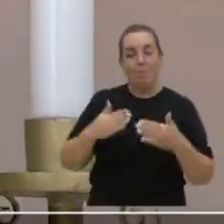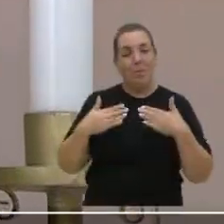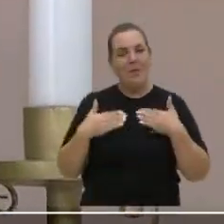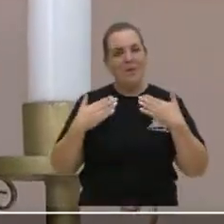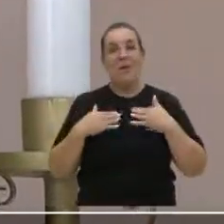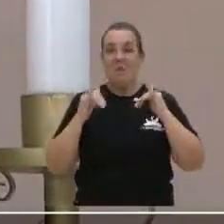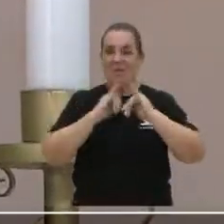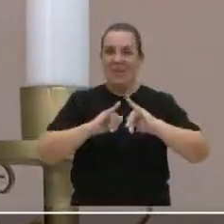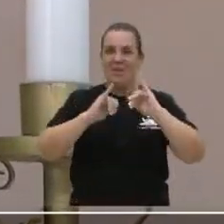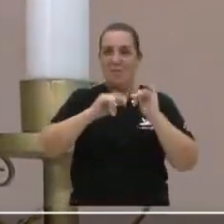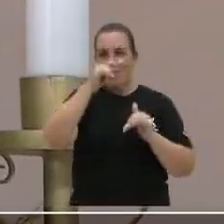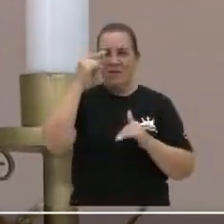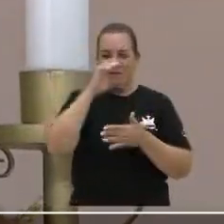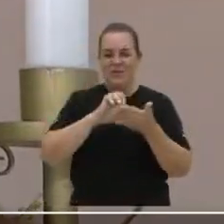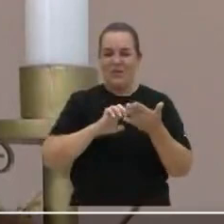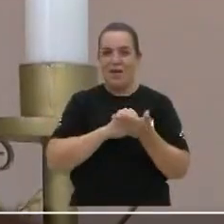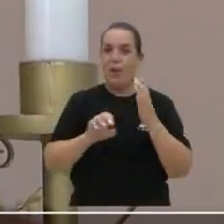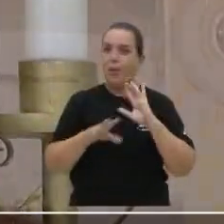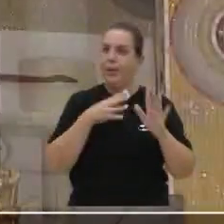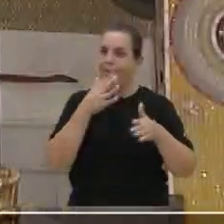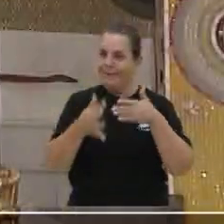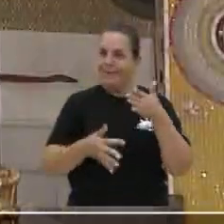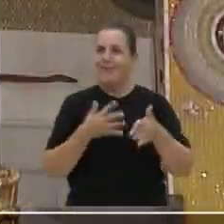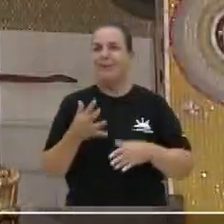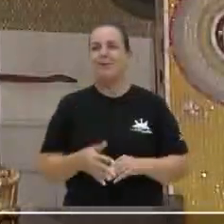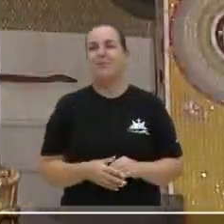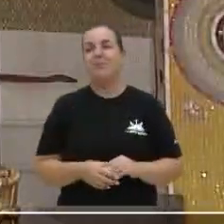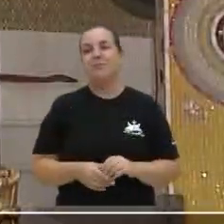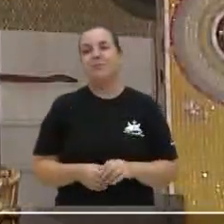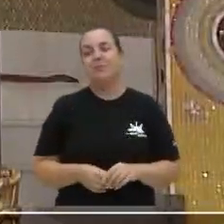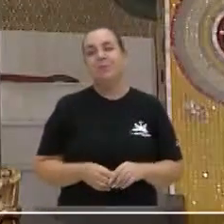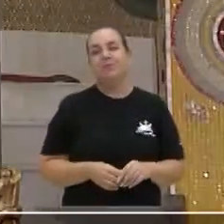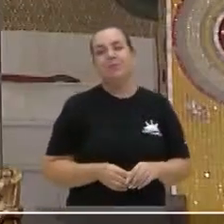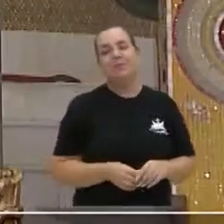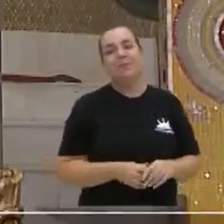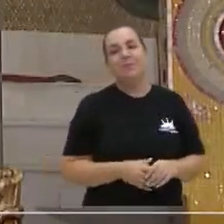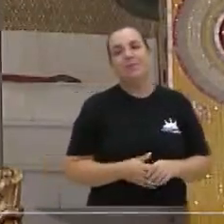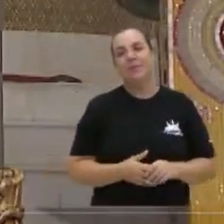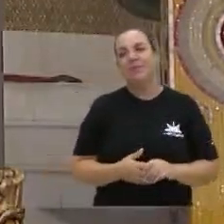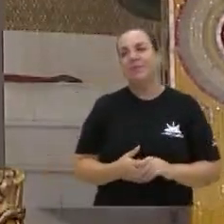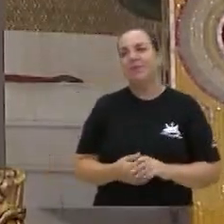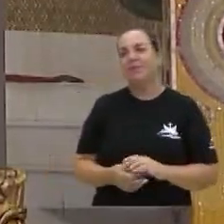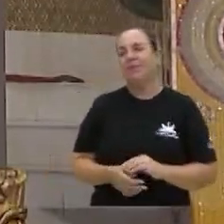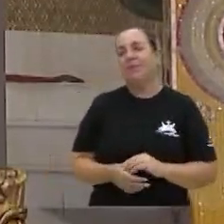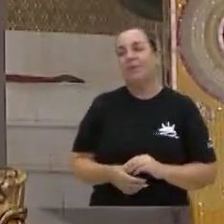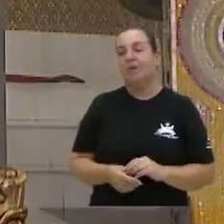Alegria, aclamemos ao Santo Evangelho cantando.